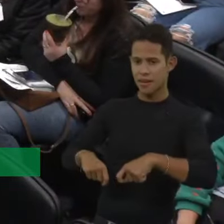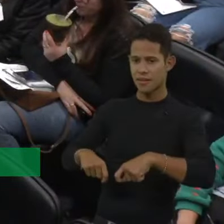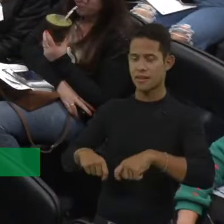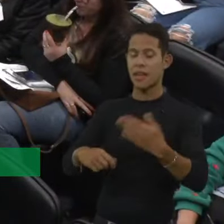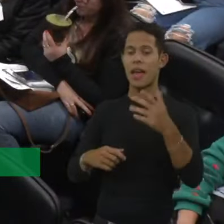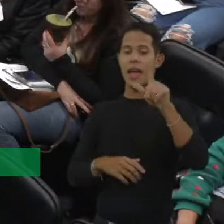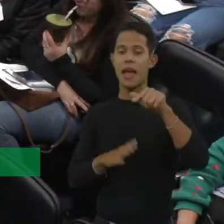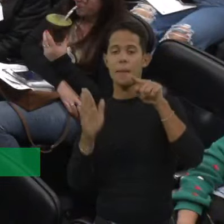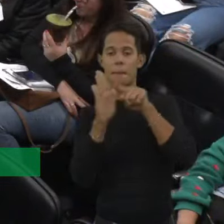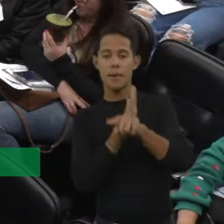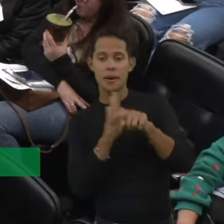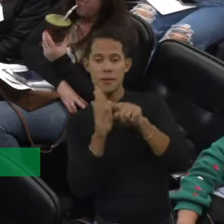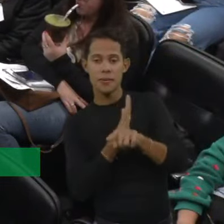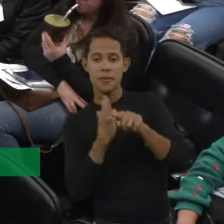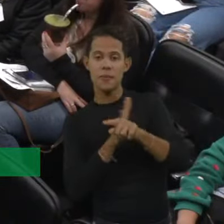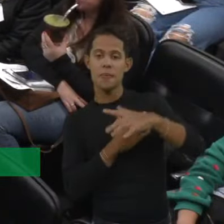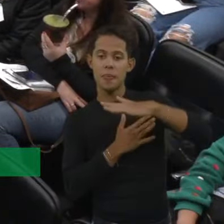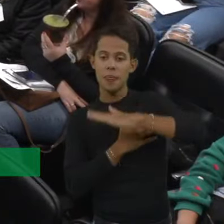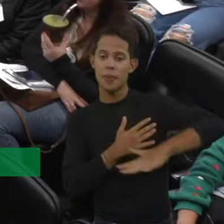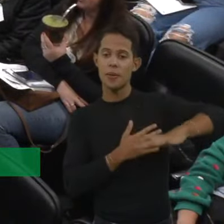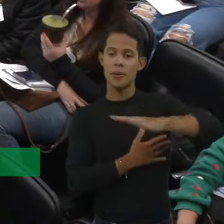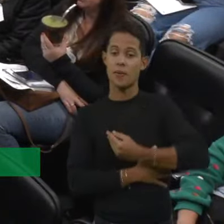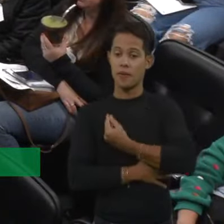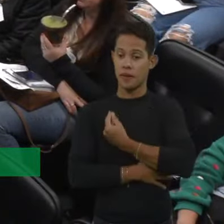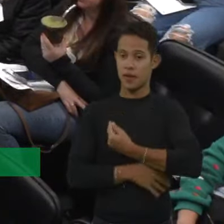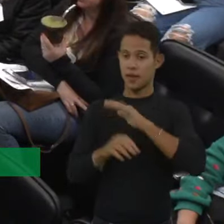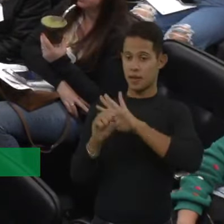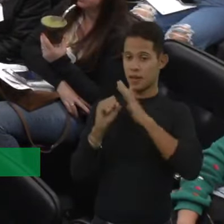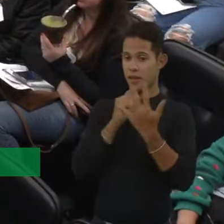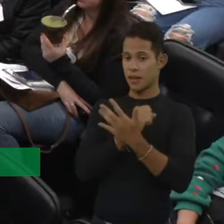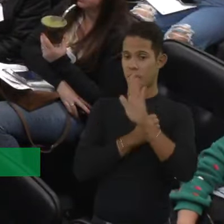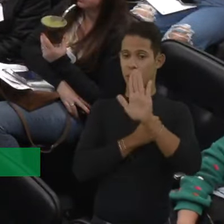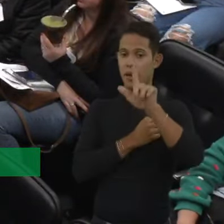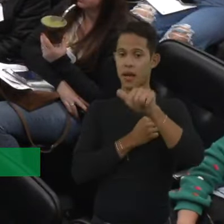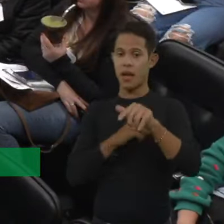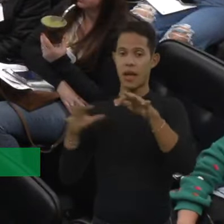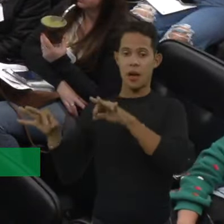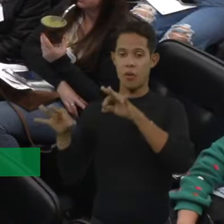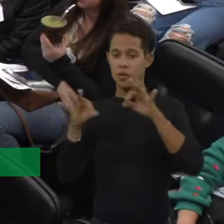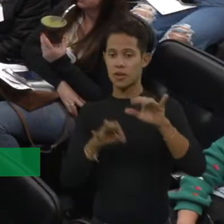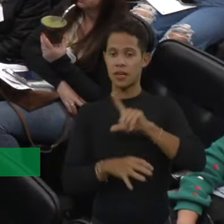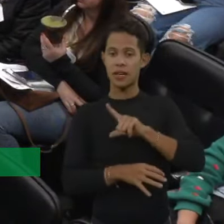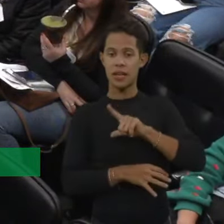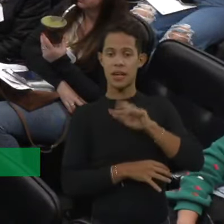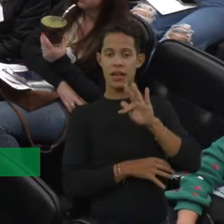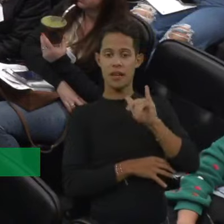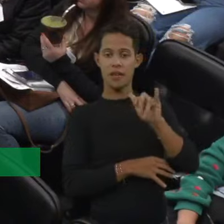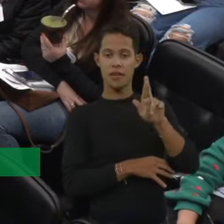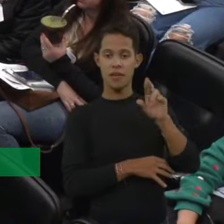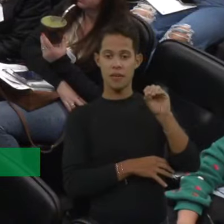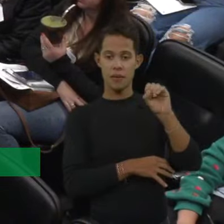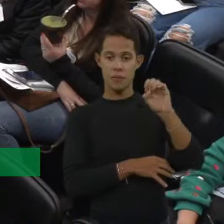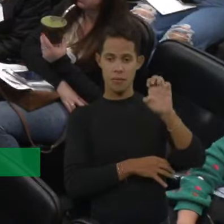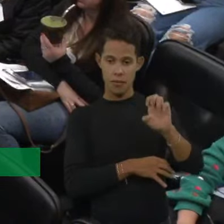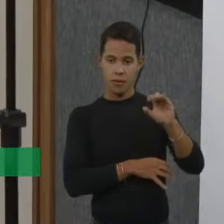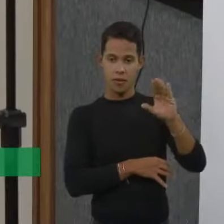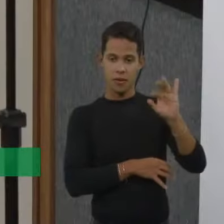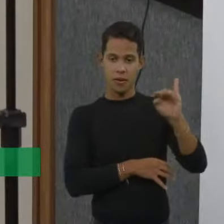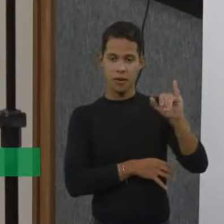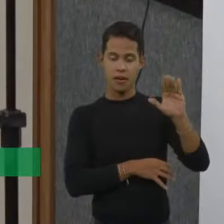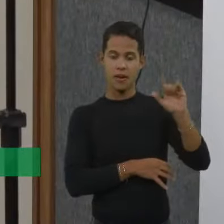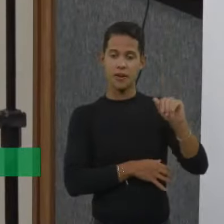questionamento que vocês só viveram na pandemia, mas que é a rotina de quem tem fibrose cística. A gente passa por esse isolamento social, a